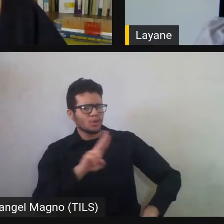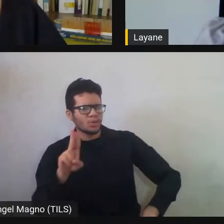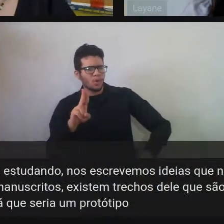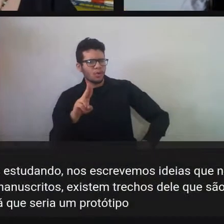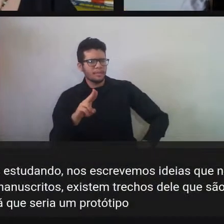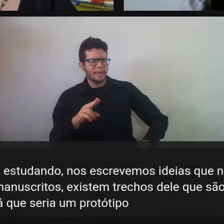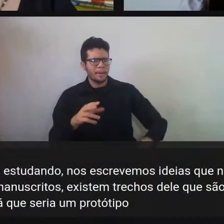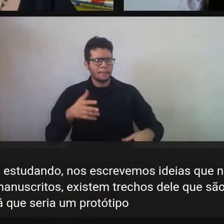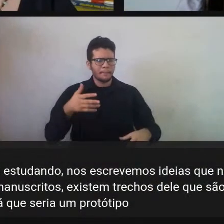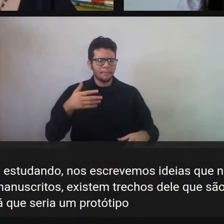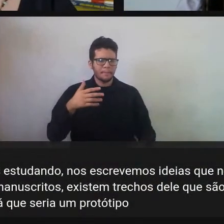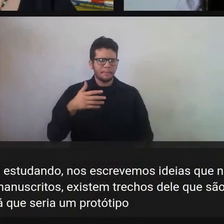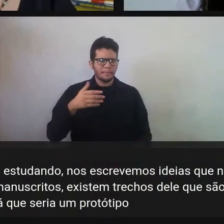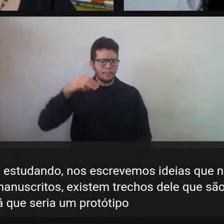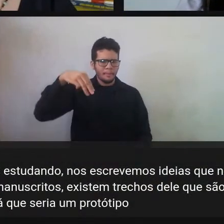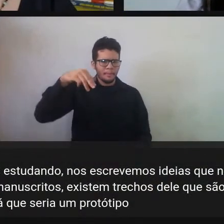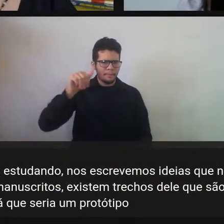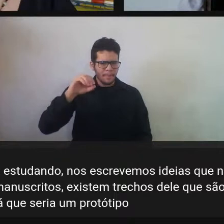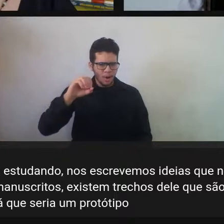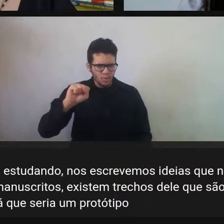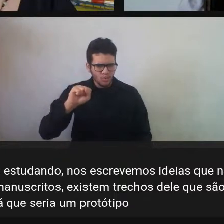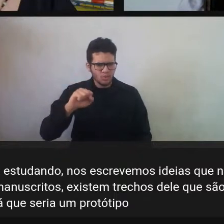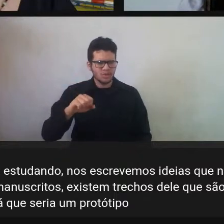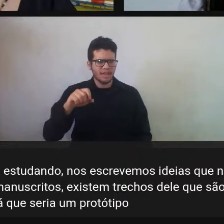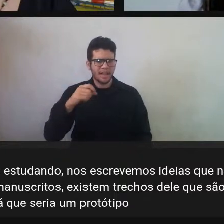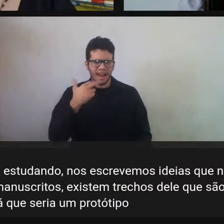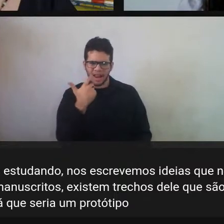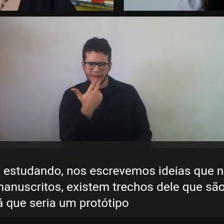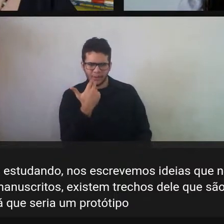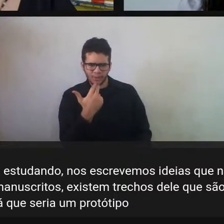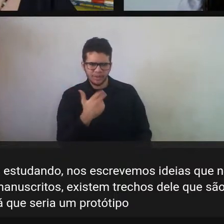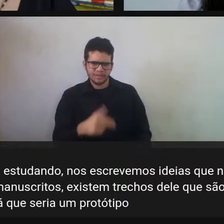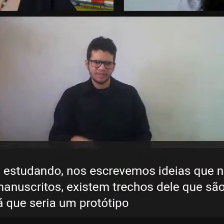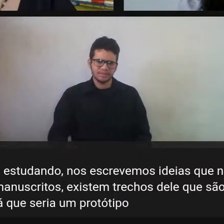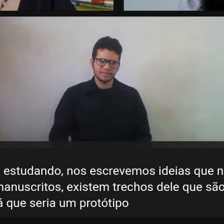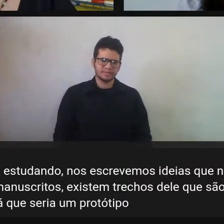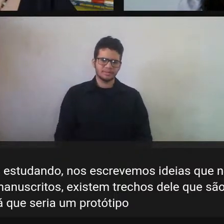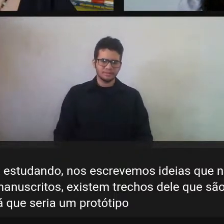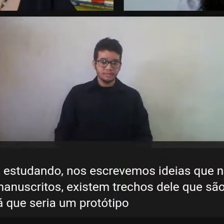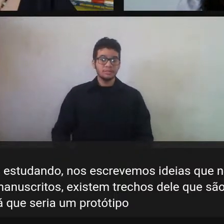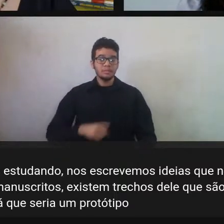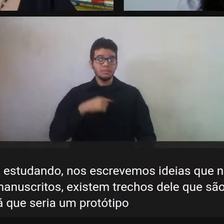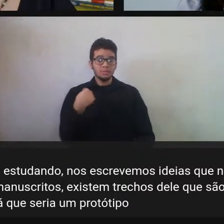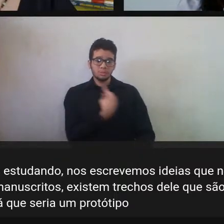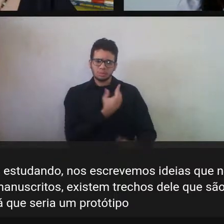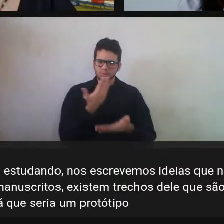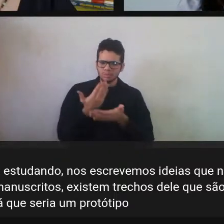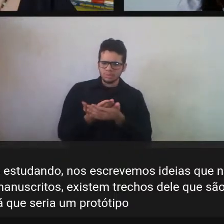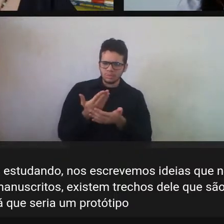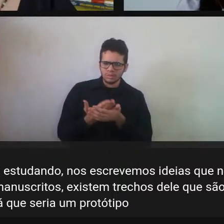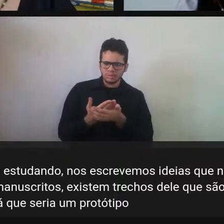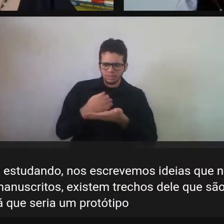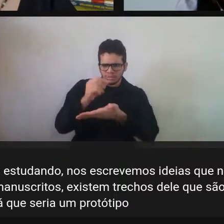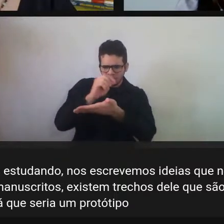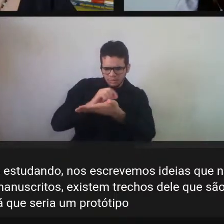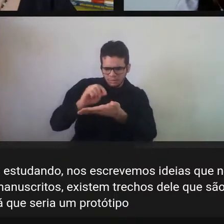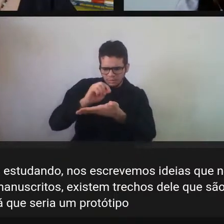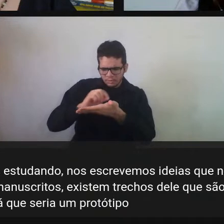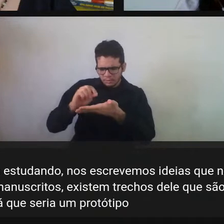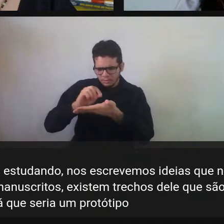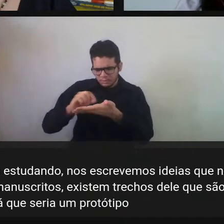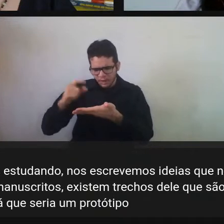poder identificar a pessoa mas pergunta seguinte quando estamos estudando quando nós estamos